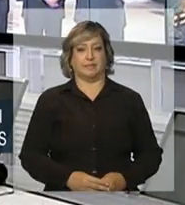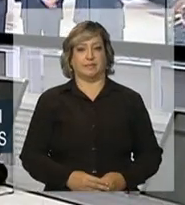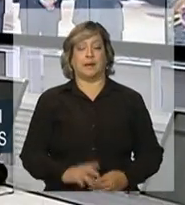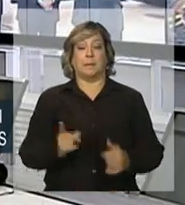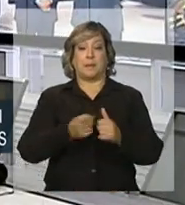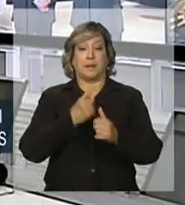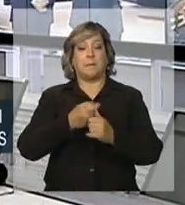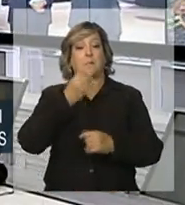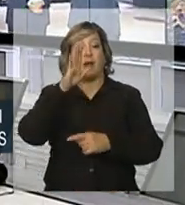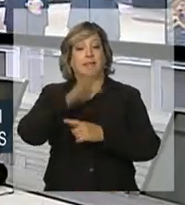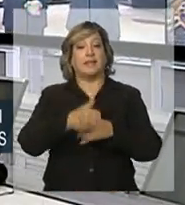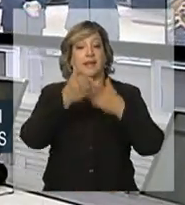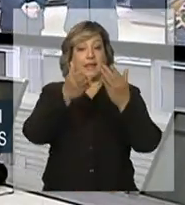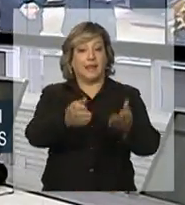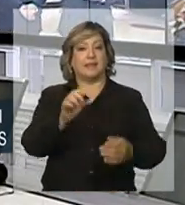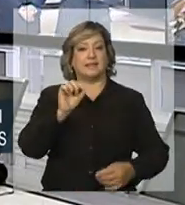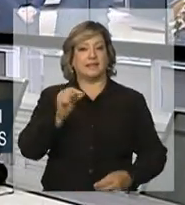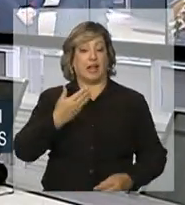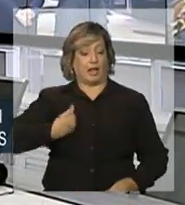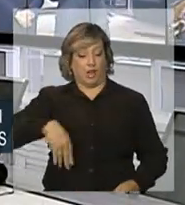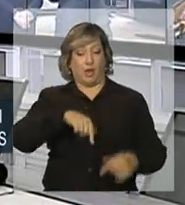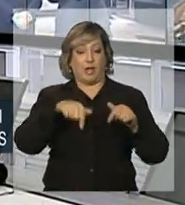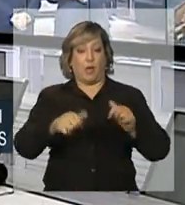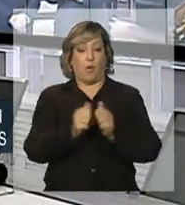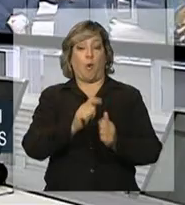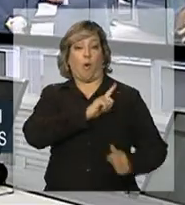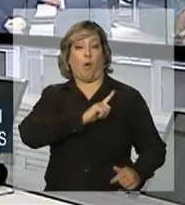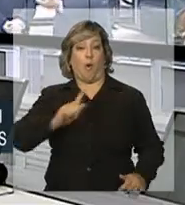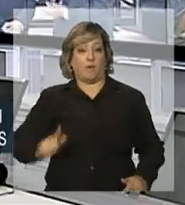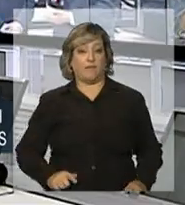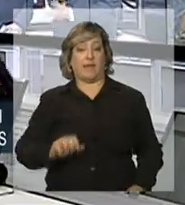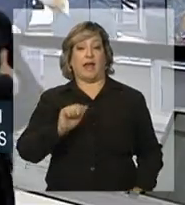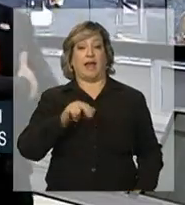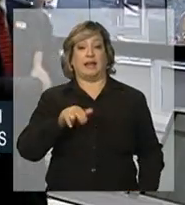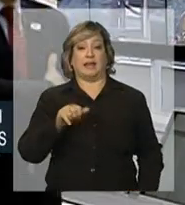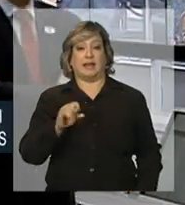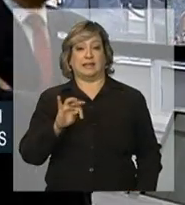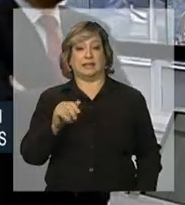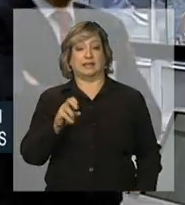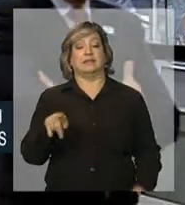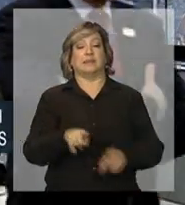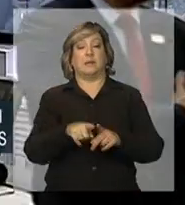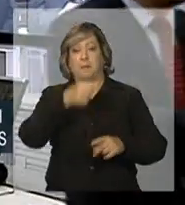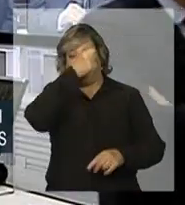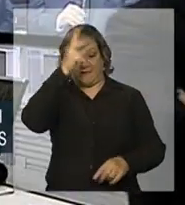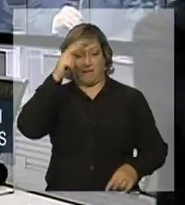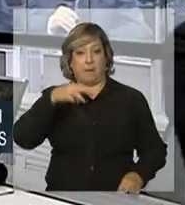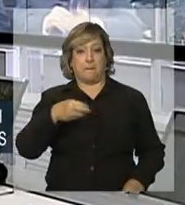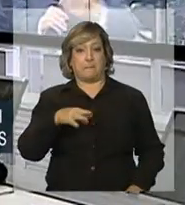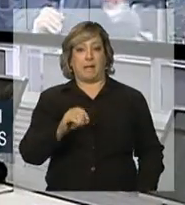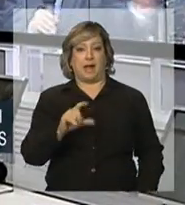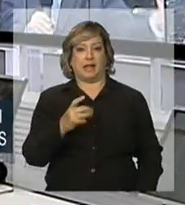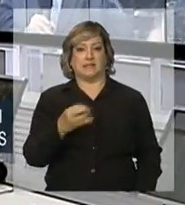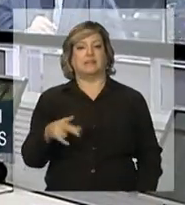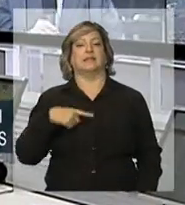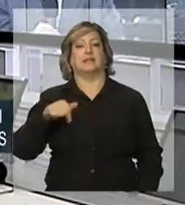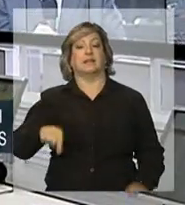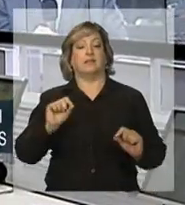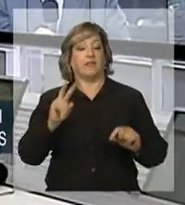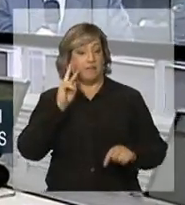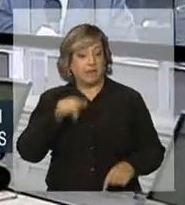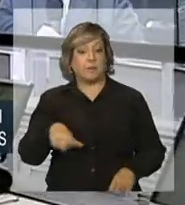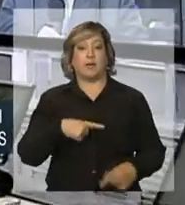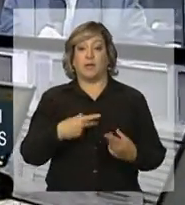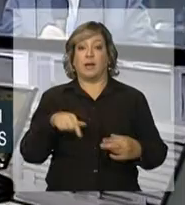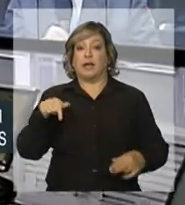em primeiro lugar, boa tarde para a senhora. Nós aqui com o governador Anastasia, com o prefeito Márcio Lacerda, vimos equipamento semelhante, ou idêntico até